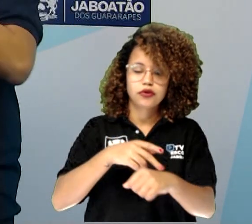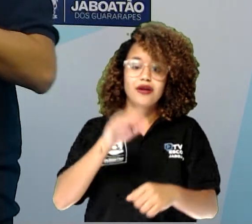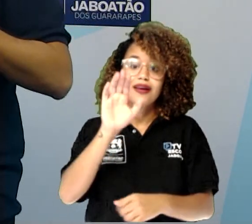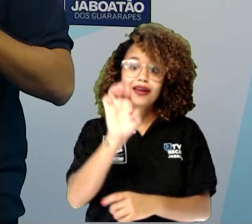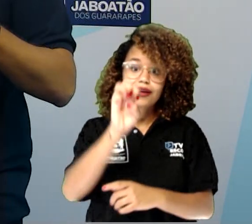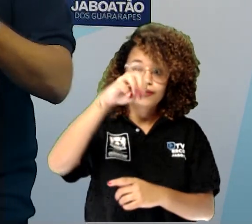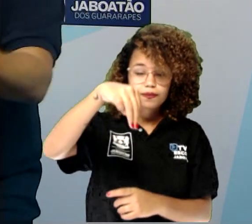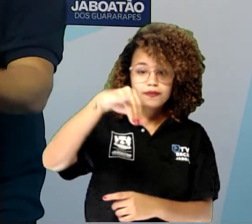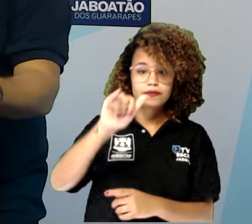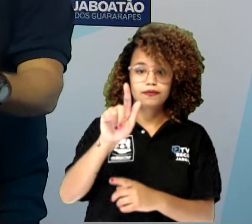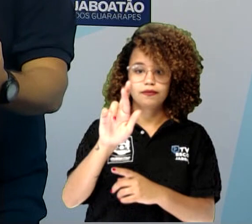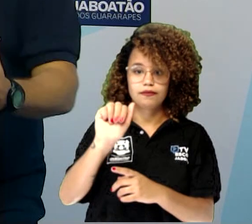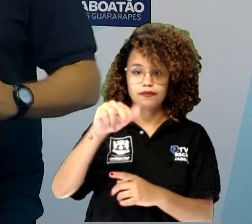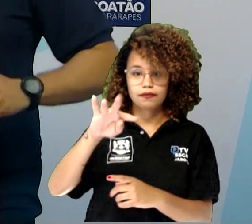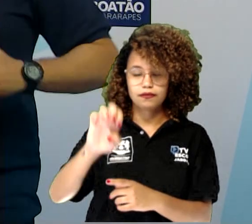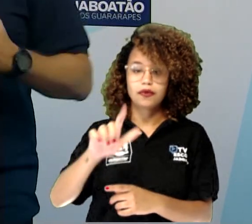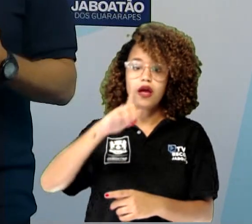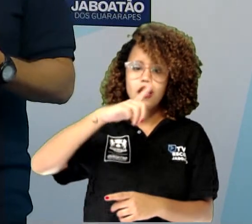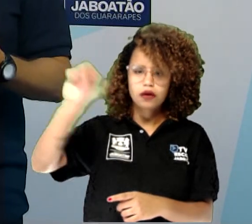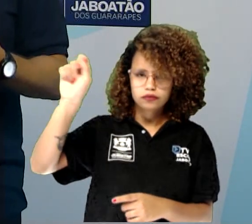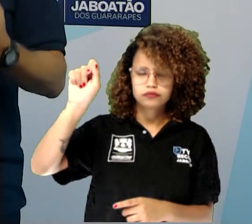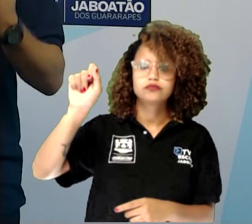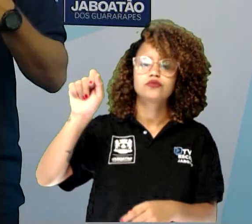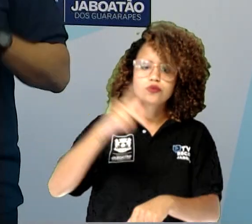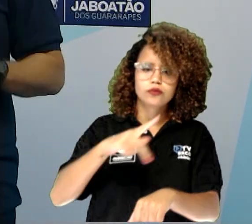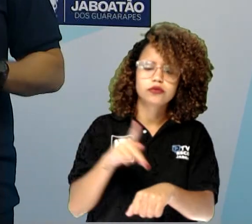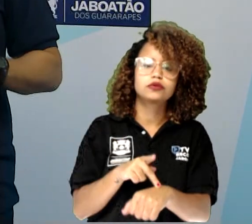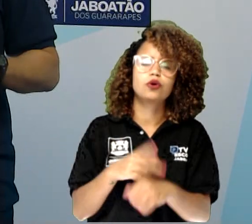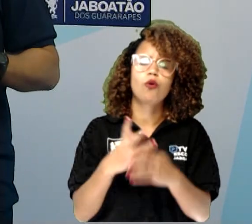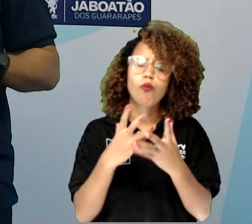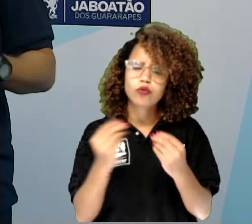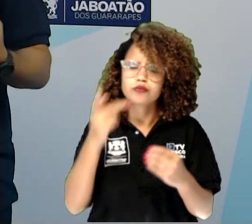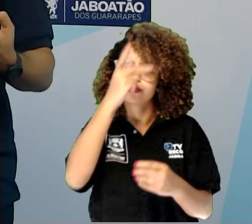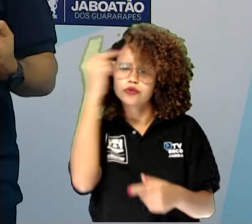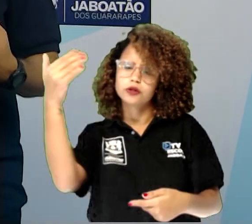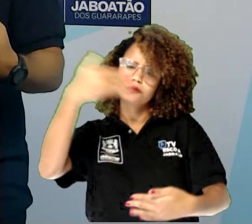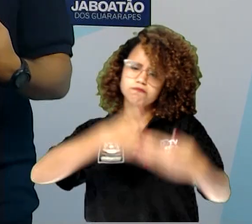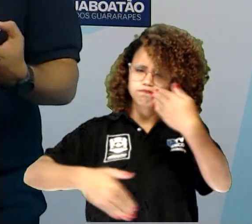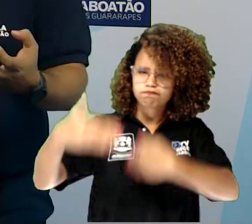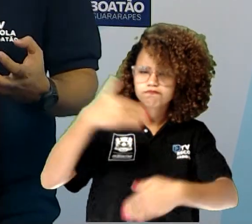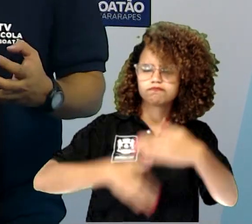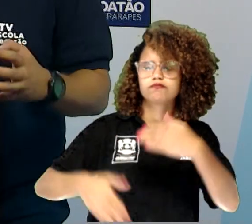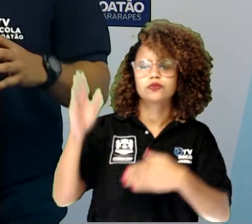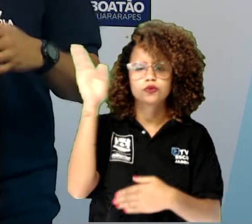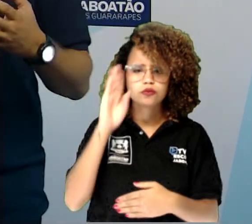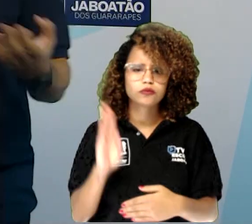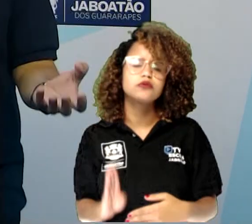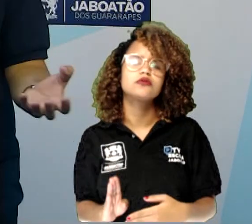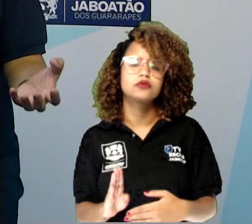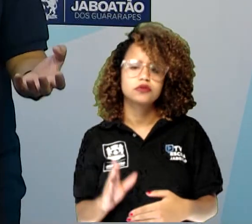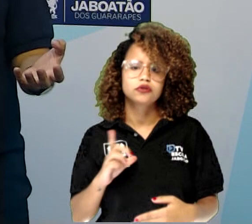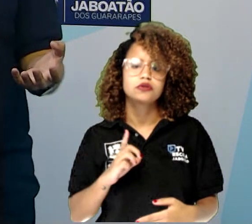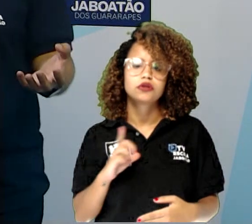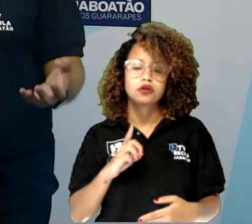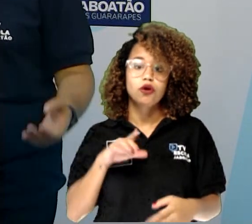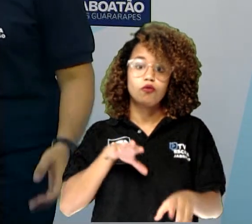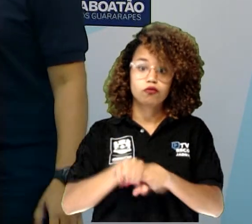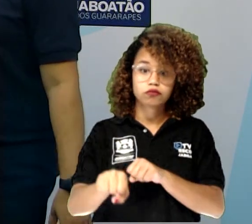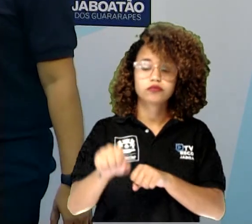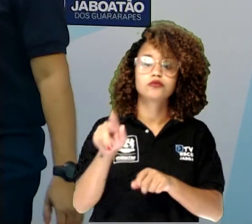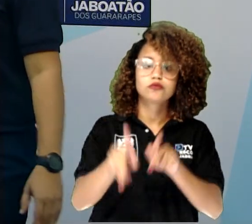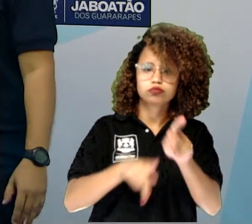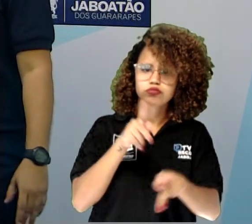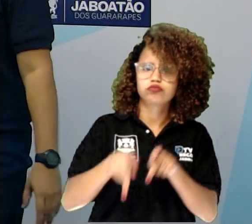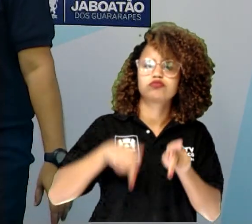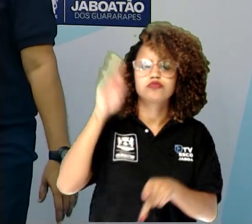movimento de saída. Muitos imigrantes vieram para o nosso país, inclusive fazem parte aí da formação do povo brasileiro. A